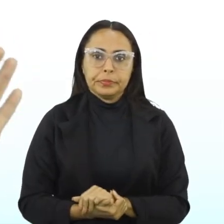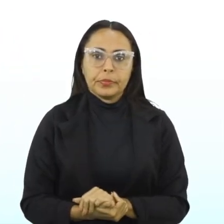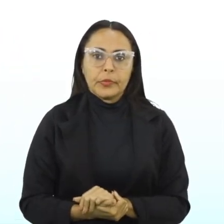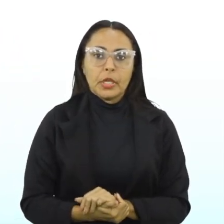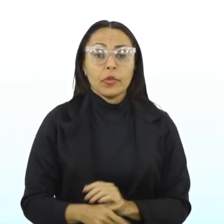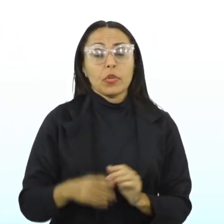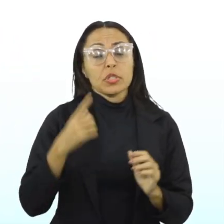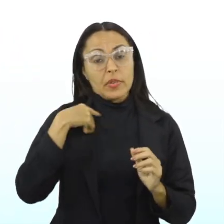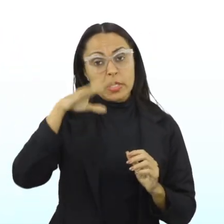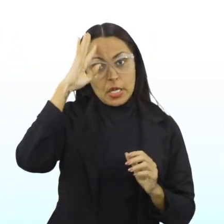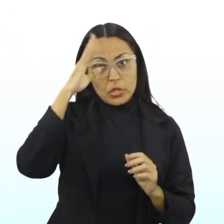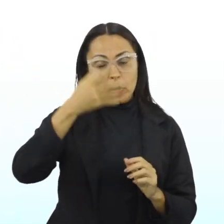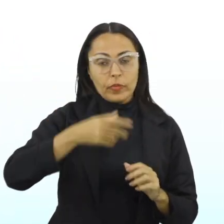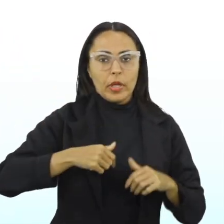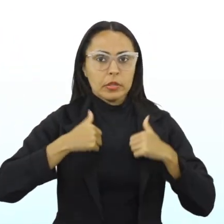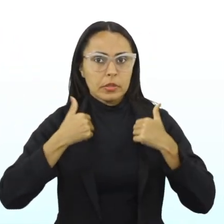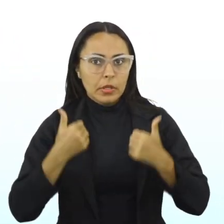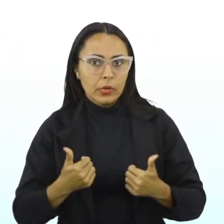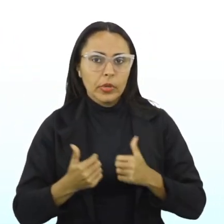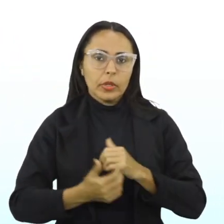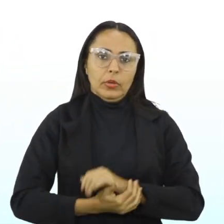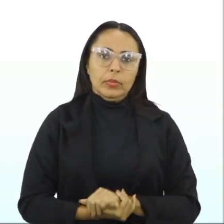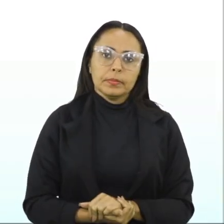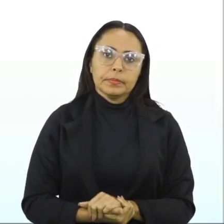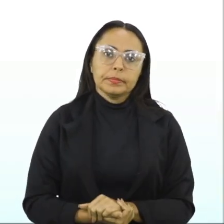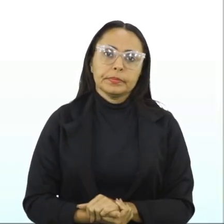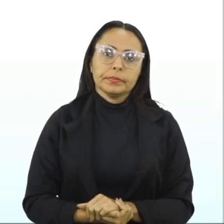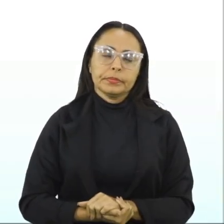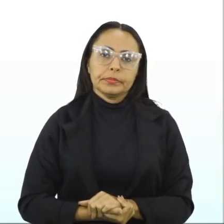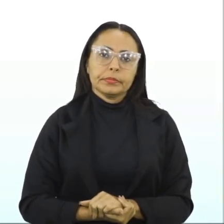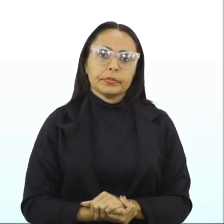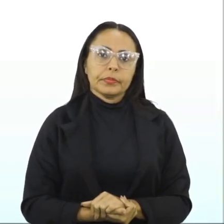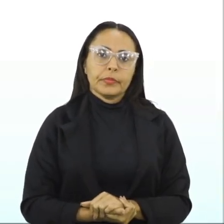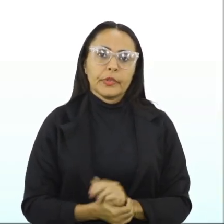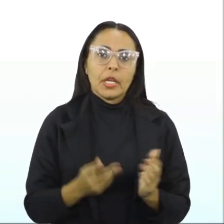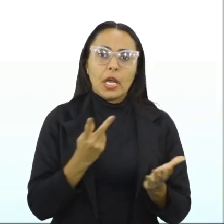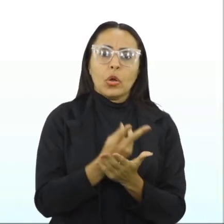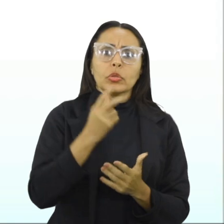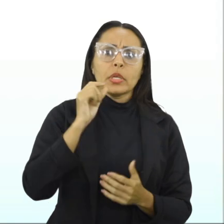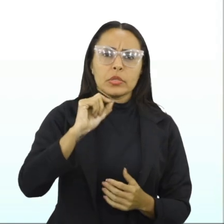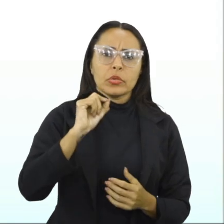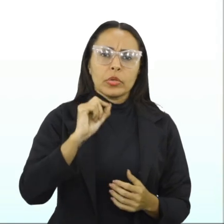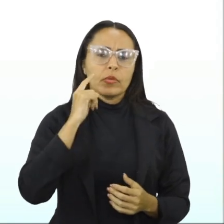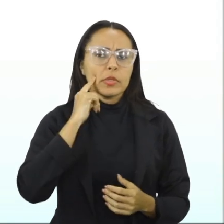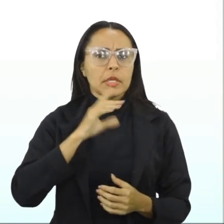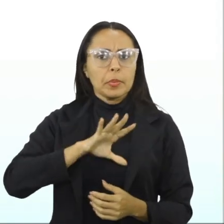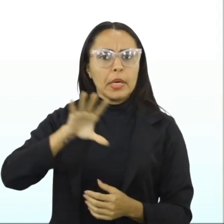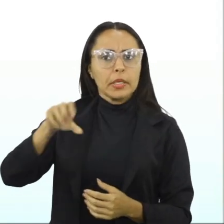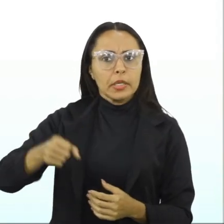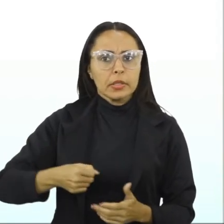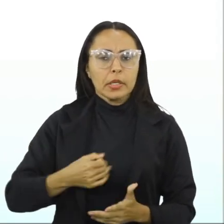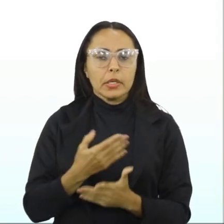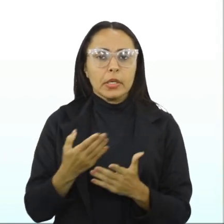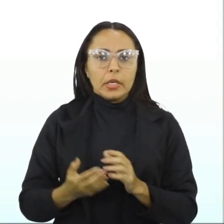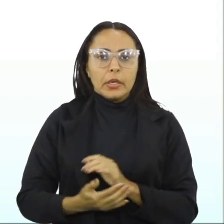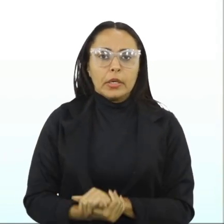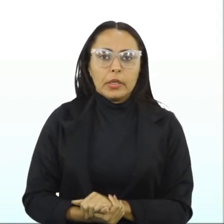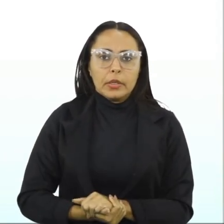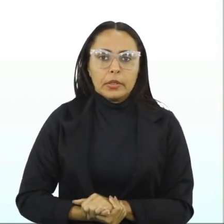vocês vão ter que resolver. Tranquilo? Léo, bota no quadro aí, por favor. Aí o que é que vai acontecer? Quando você pegar isso aqui, a gente vai fazer